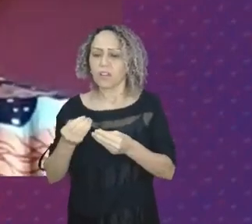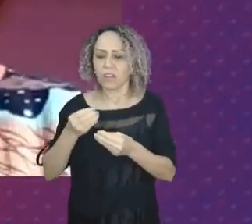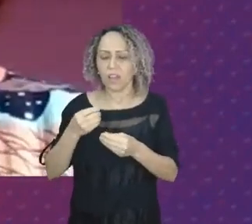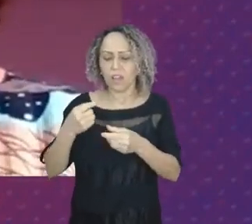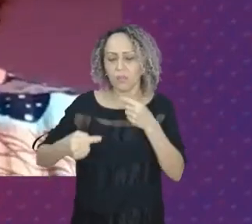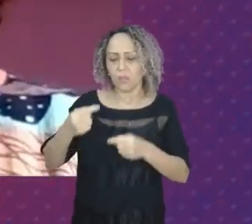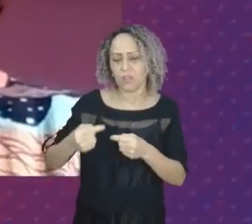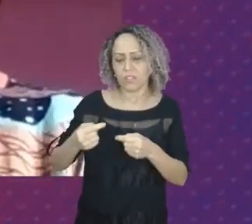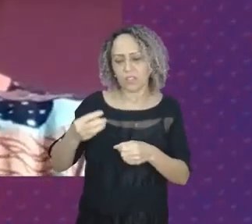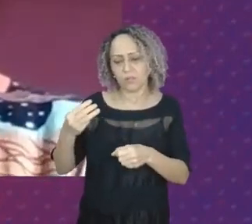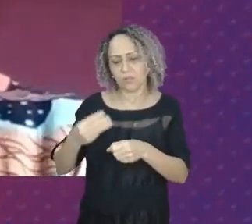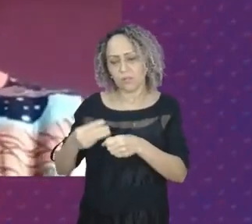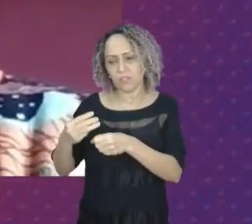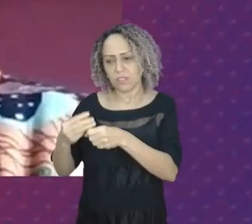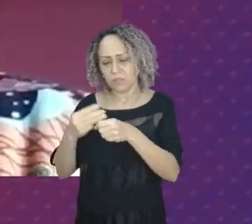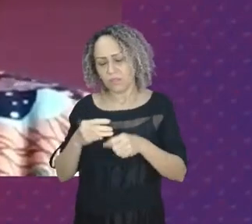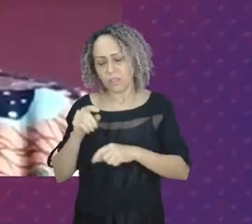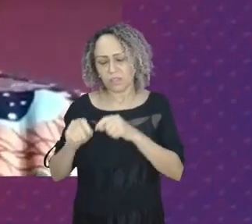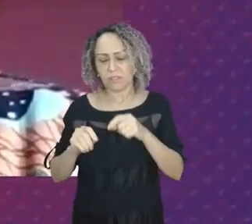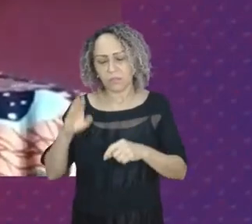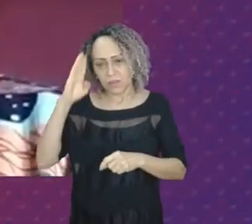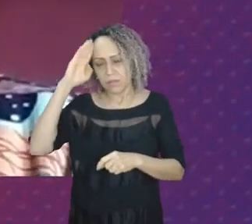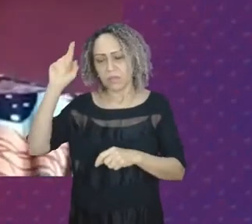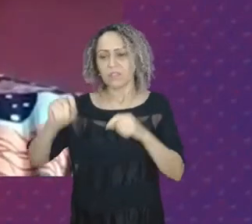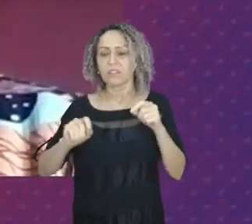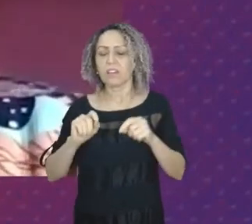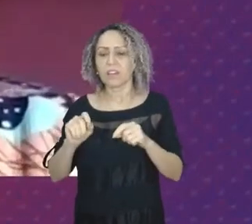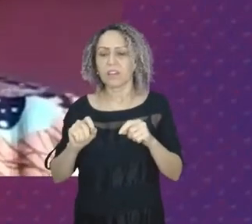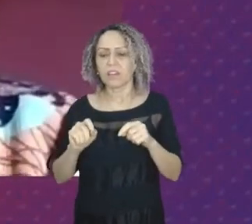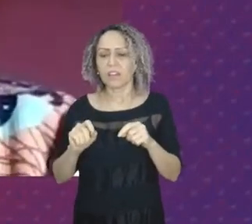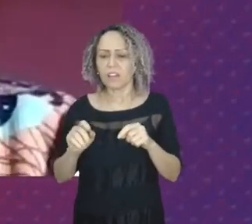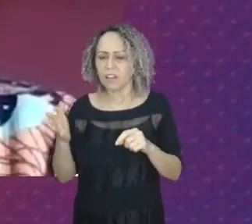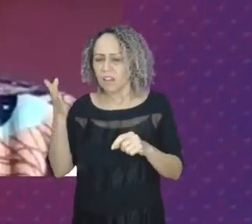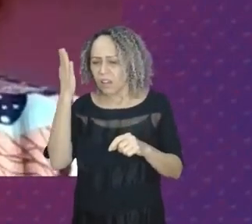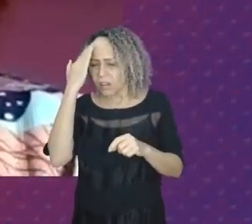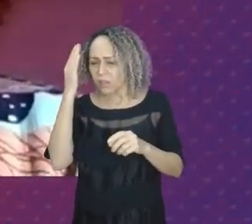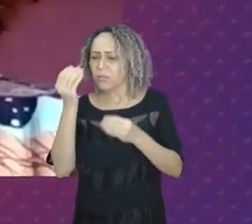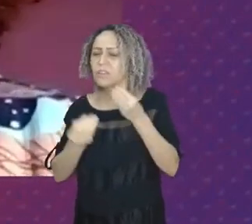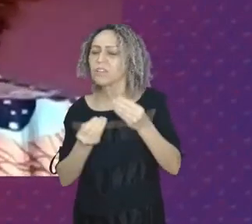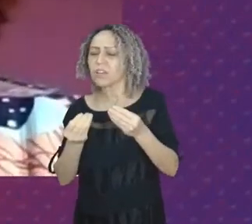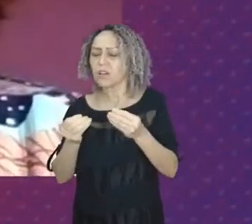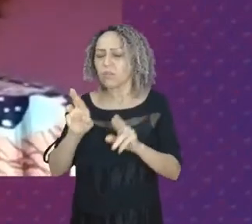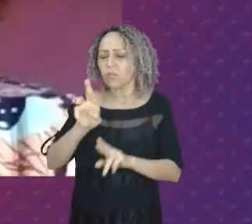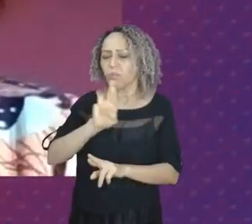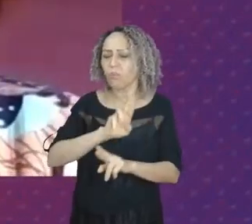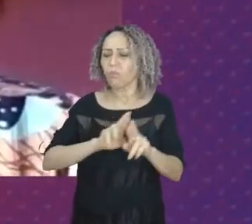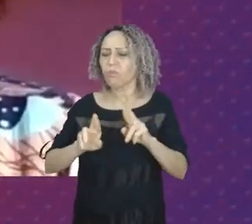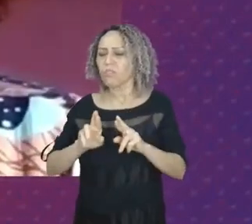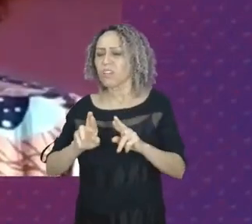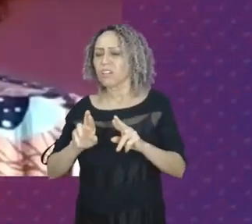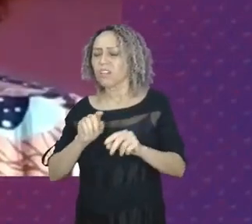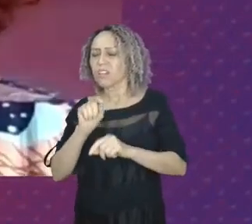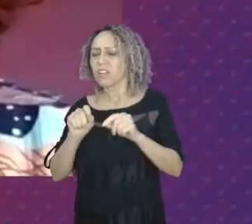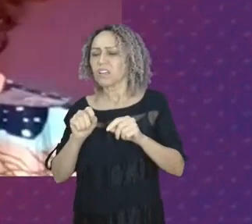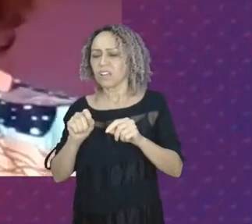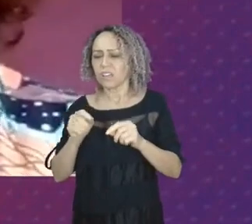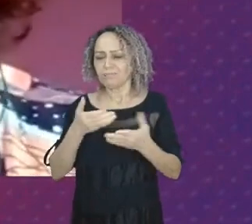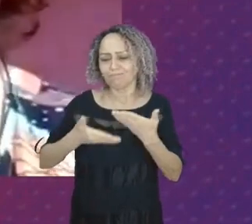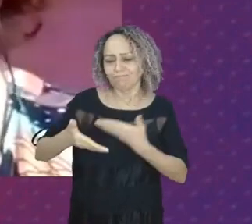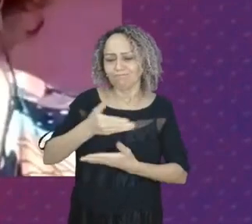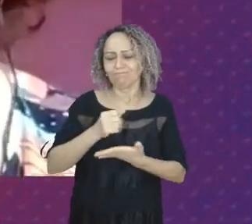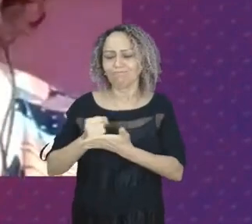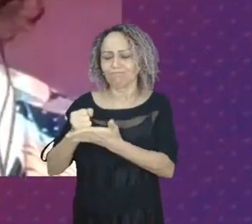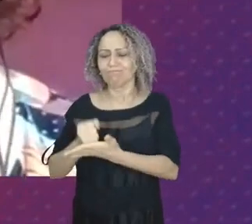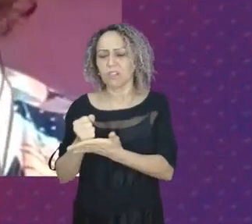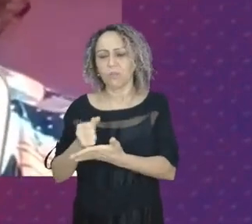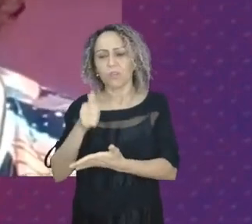locais, e, sobretudo, a construção e a compreensão da rede quando a gente vai falar em política pública para as mulheres.